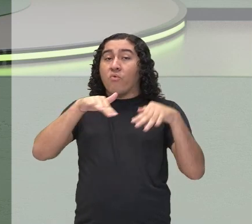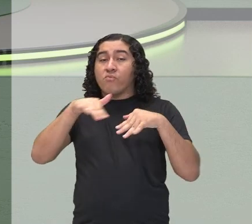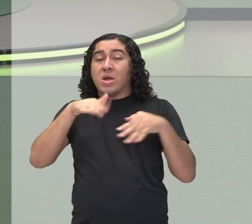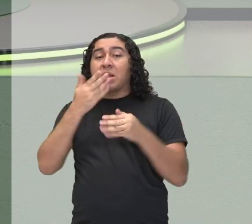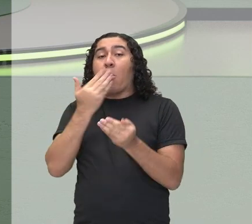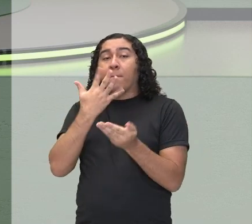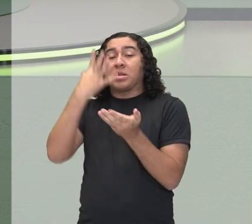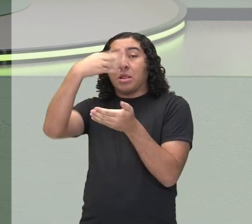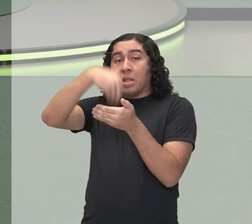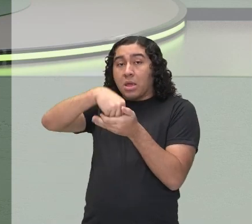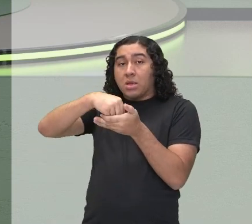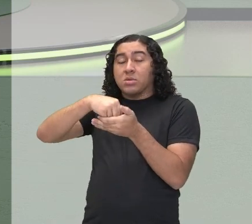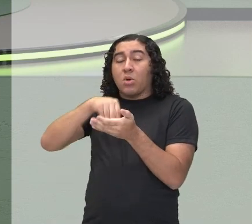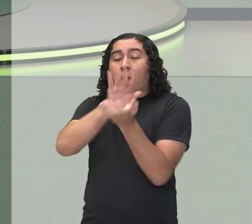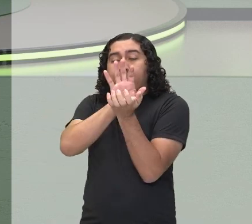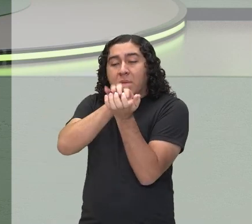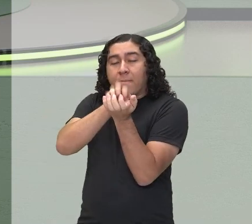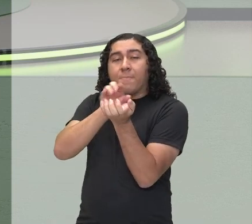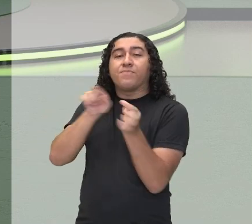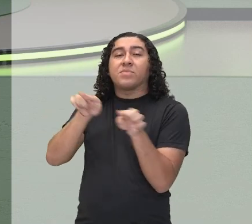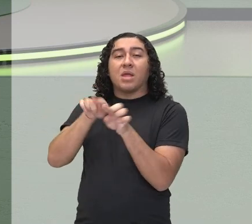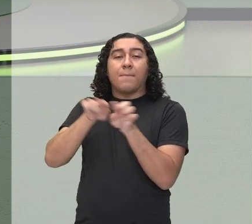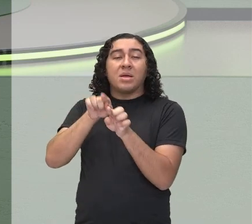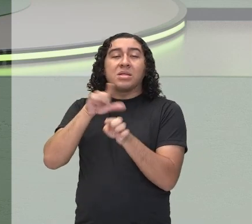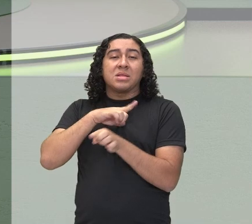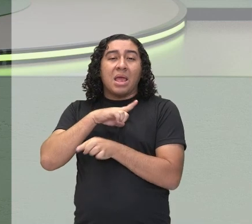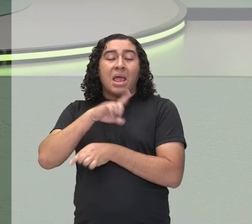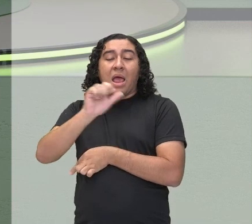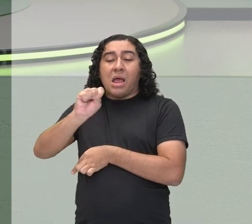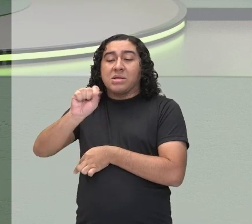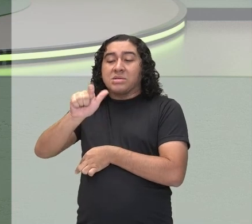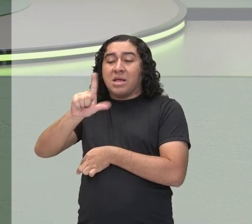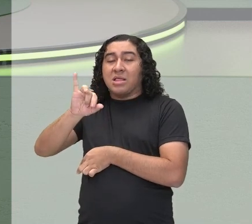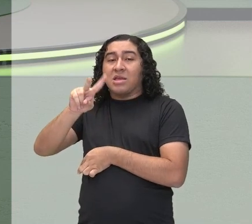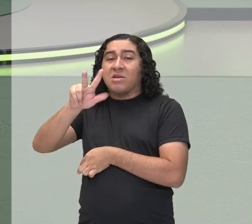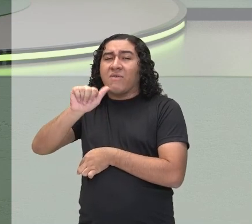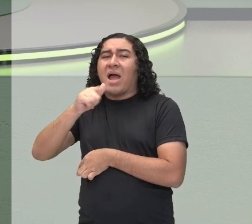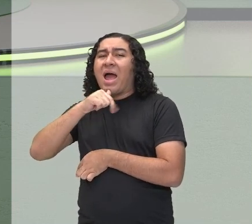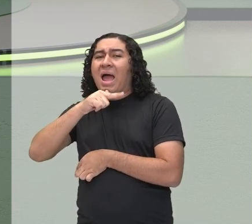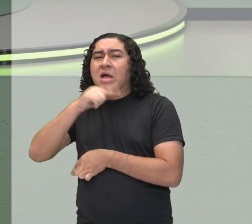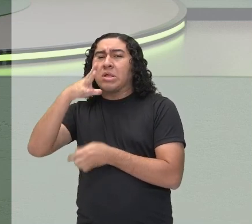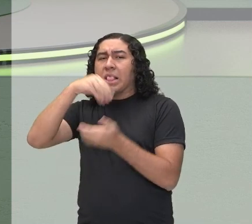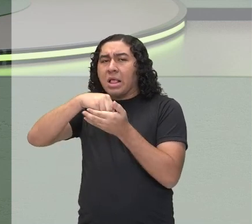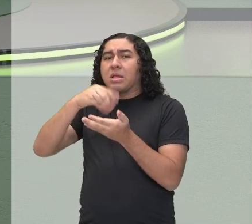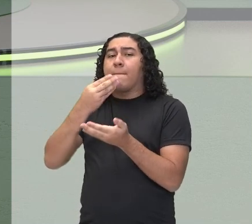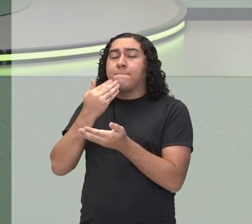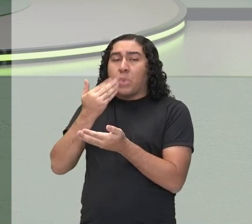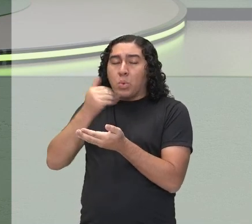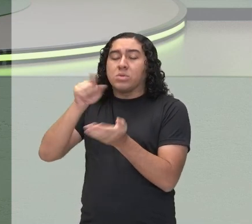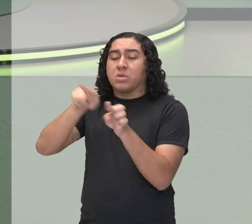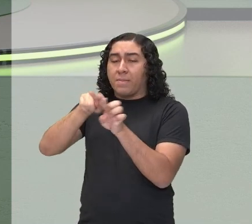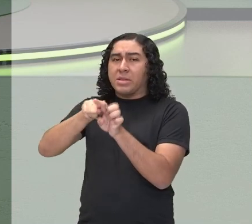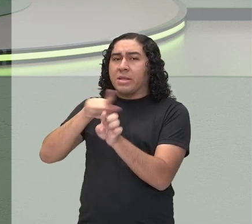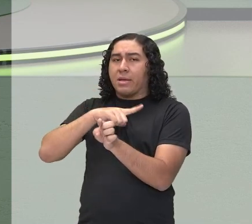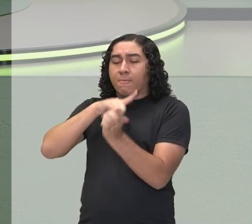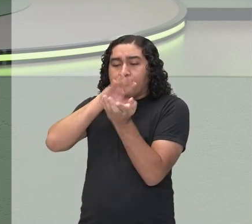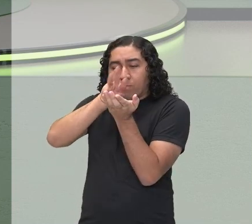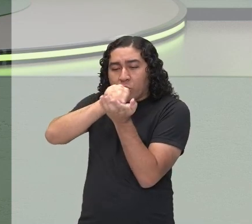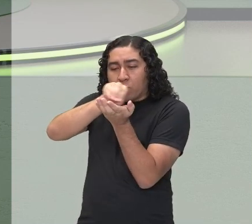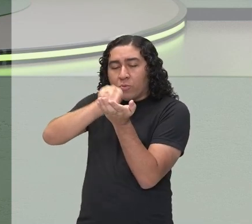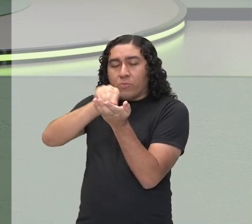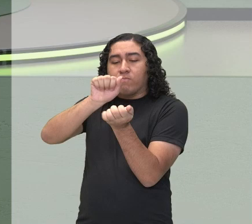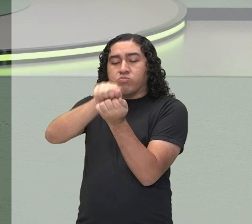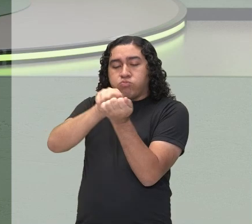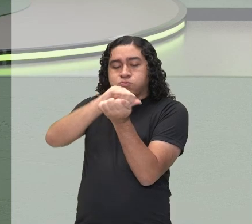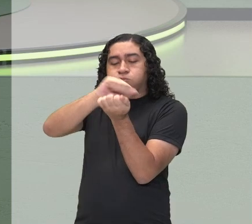alimento na boca, a saliva, né, para umedecer esse alimento que nós estamos colocando na boca, a presença